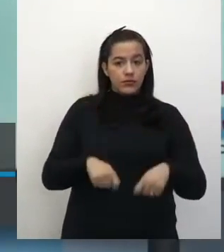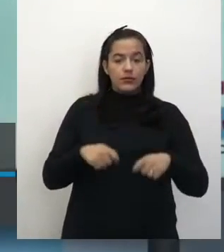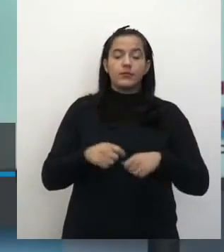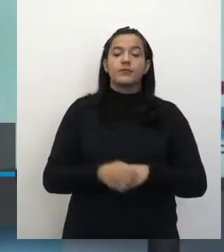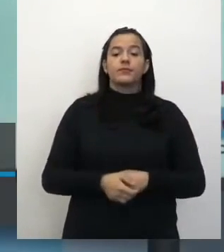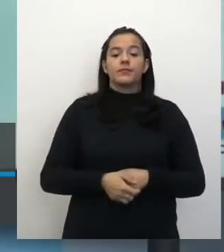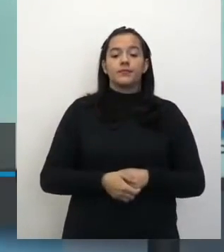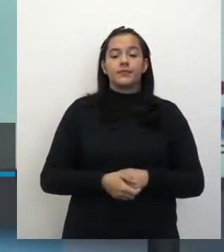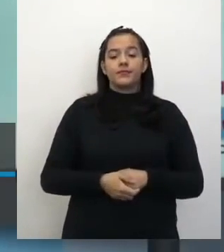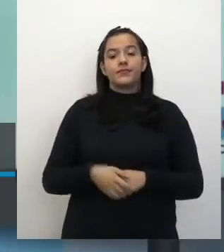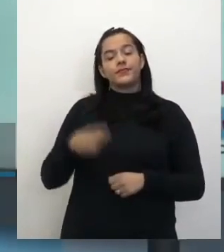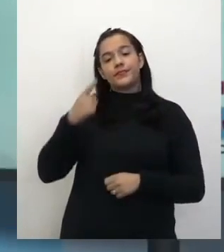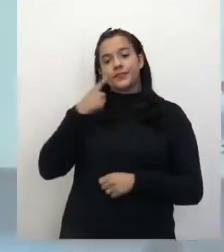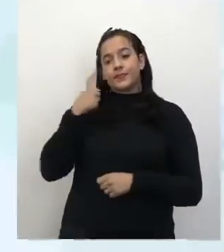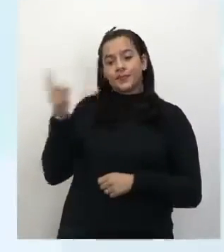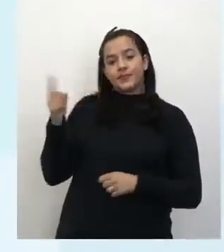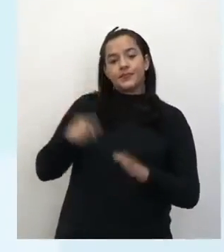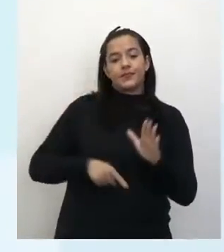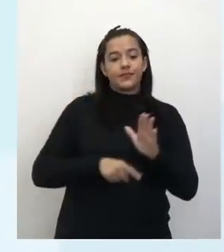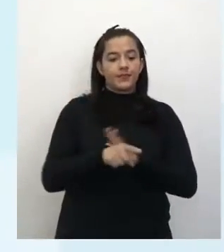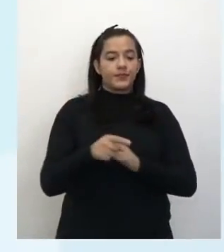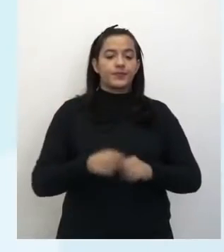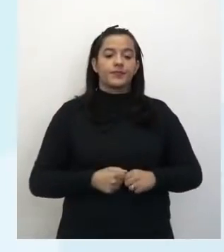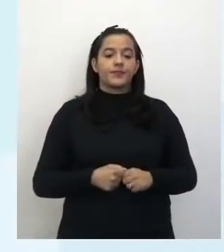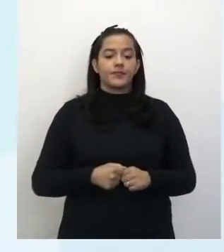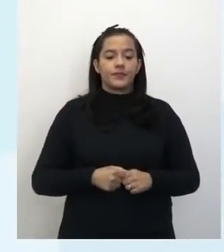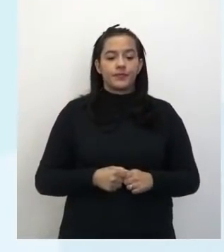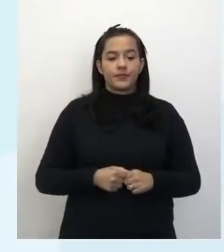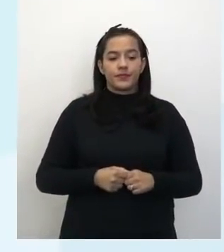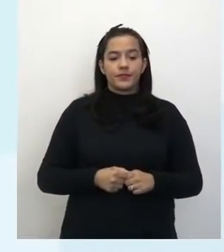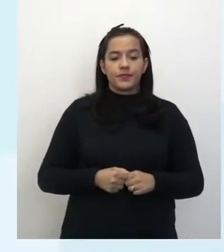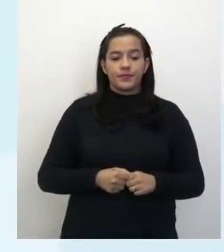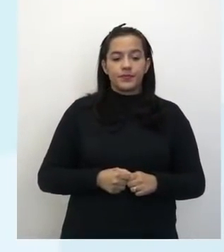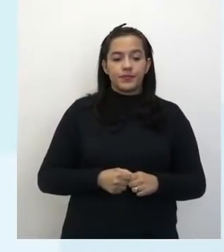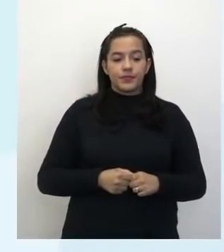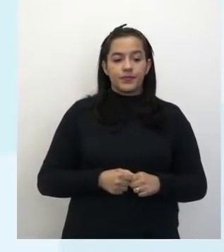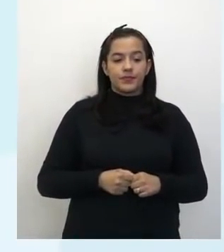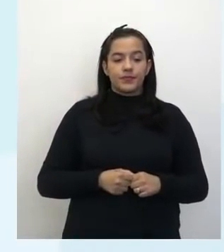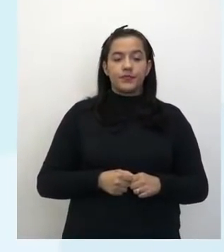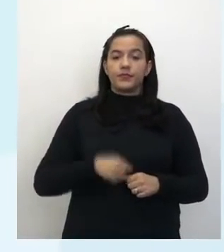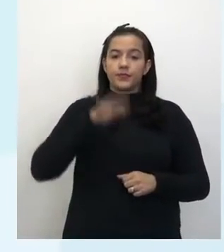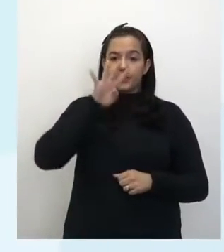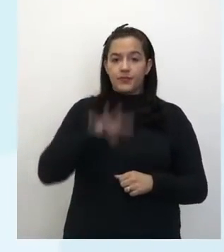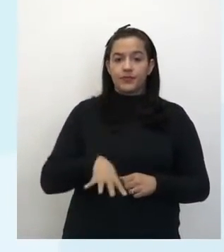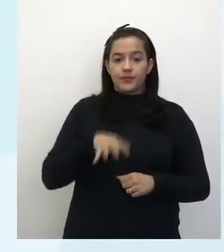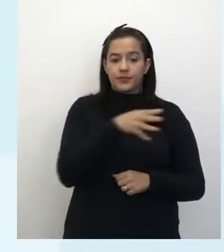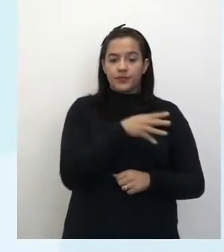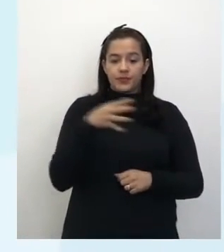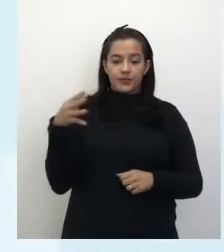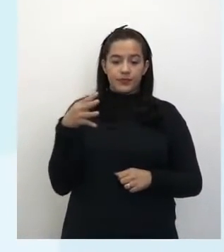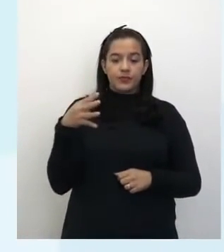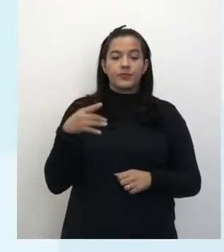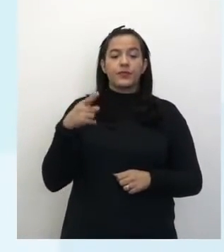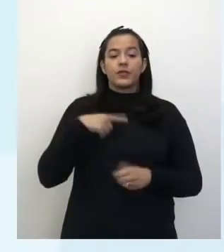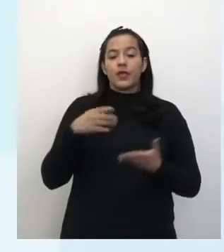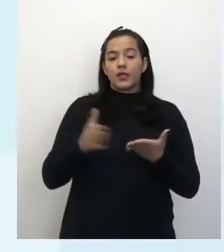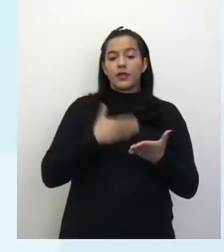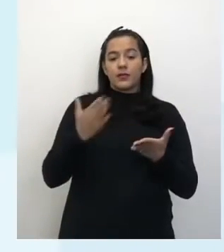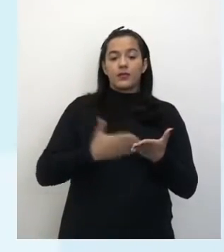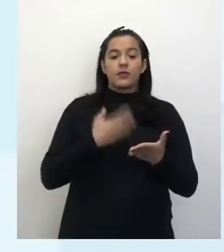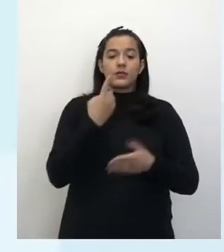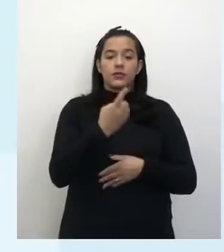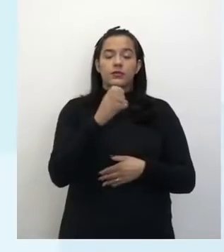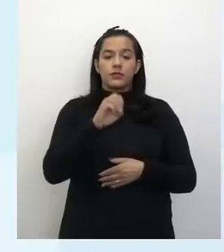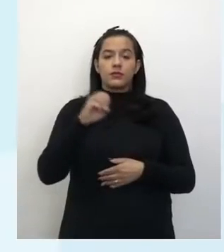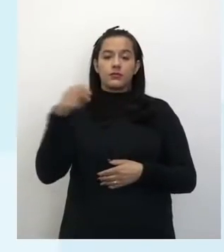tá certo? Então, olha só o que nós temos aqui, ó. Nós temos uma atividade que está lá na página